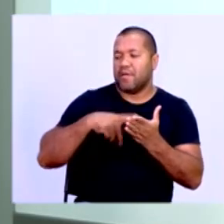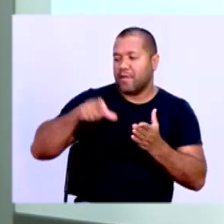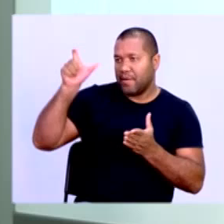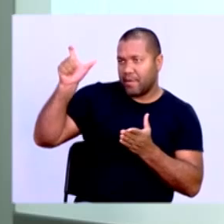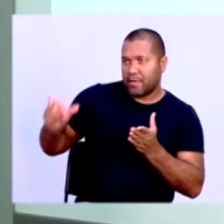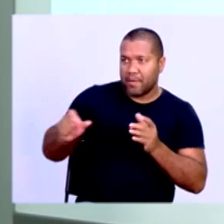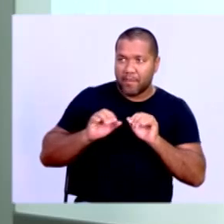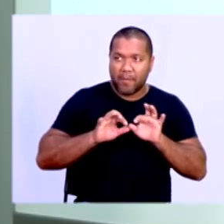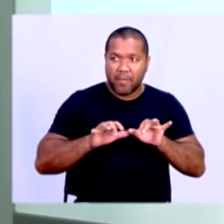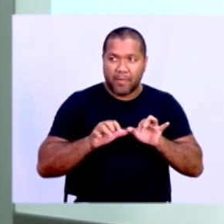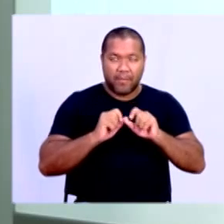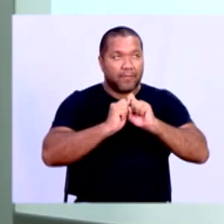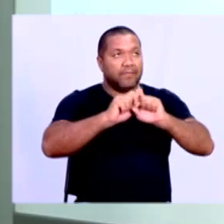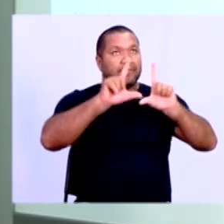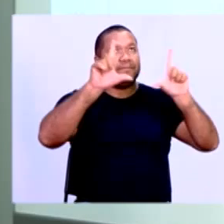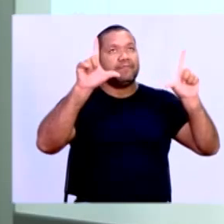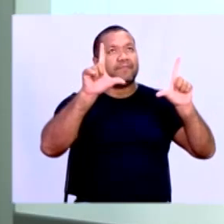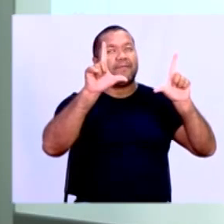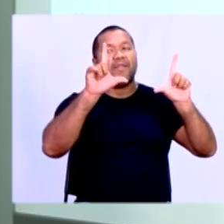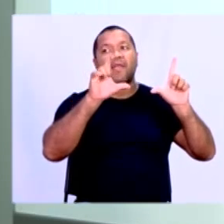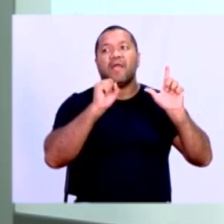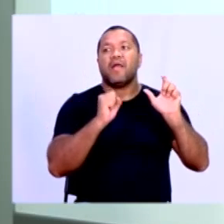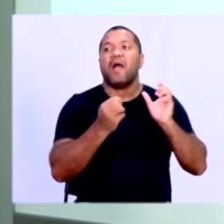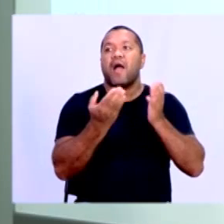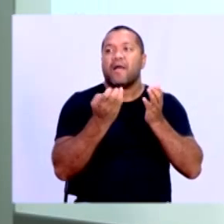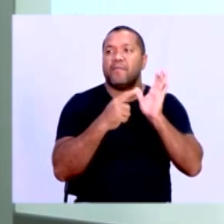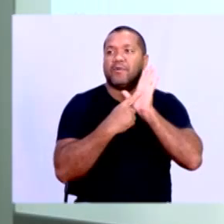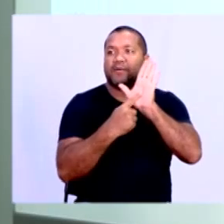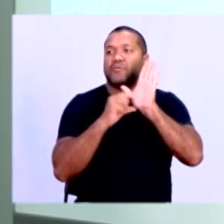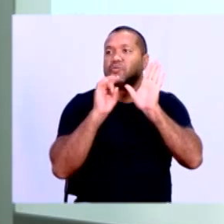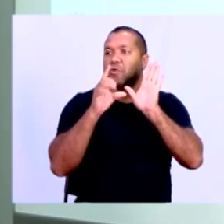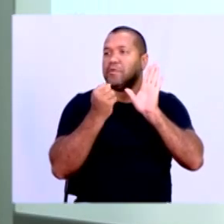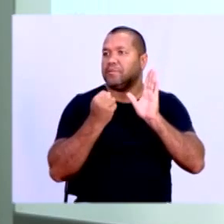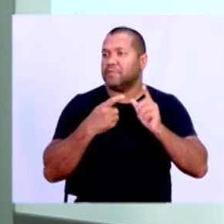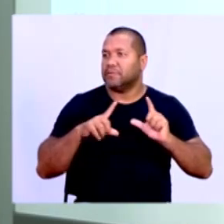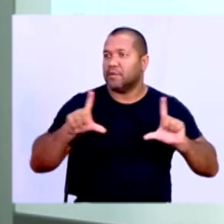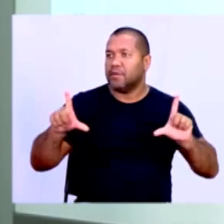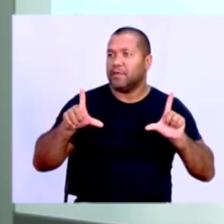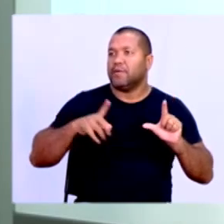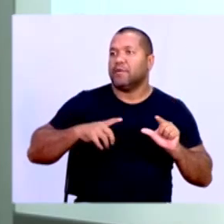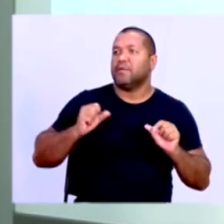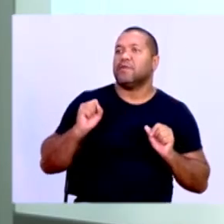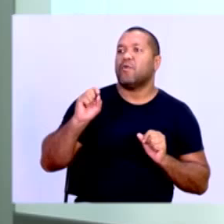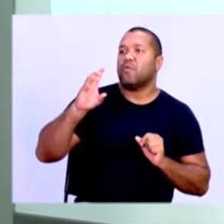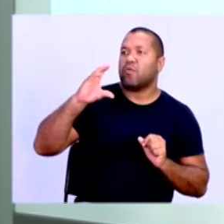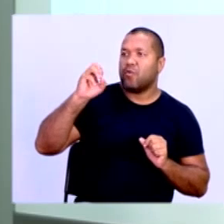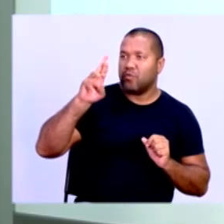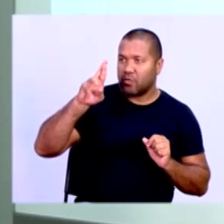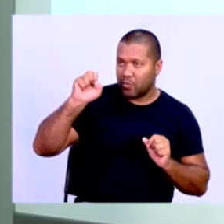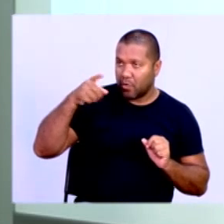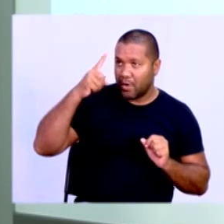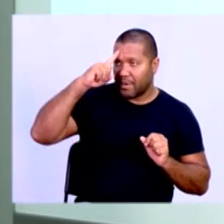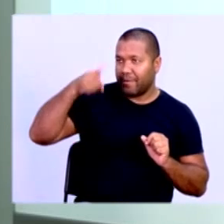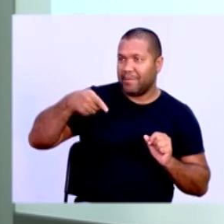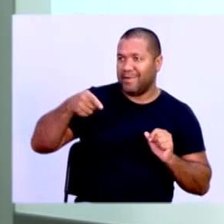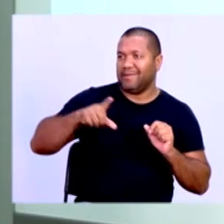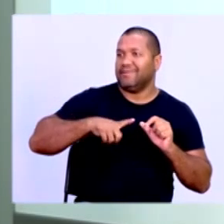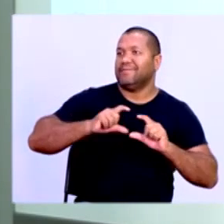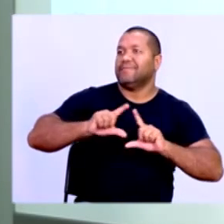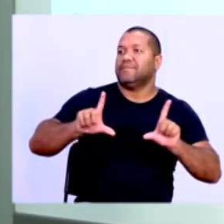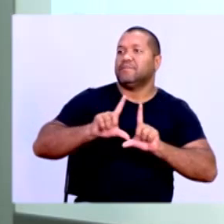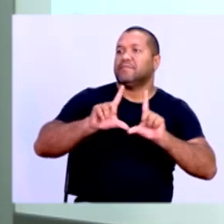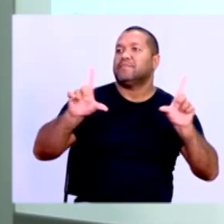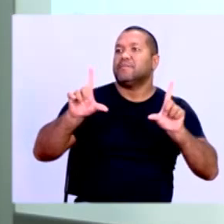do site dele e eu quero mostrar só a página inicial. Eu quero ver a quantidade de produtos que tem, se